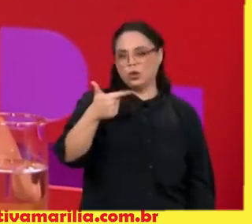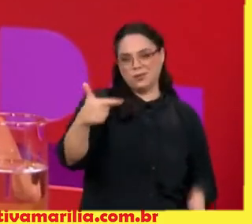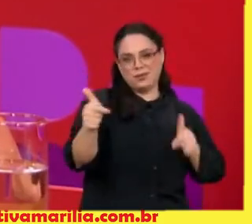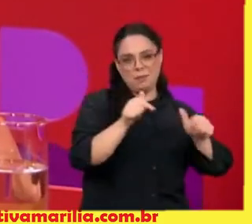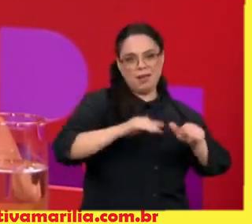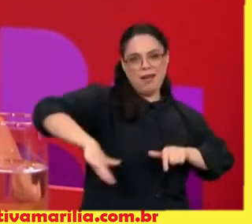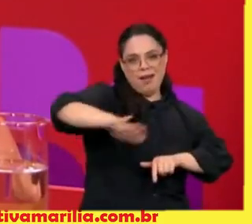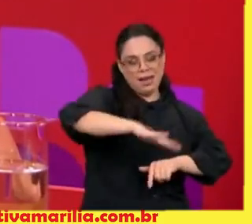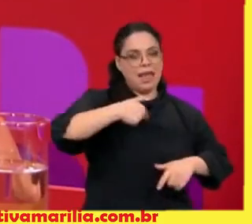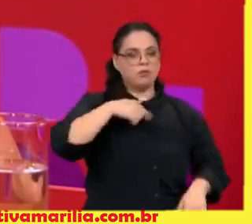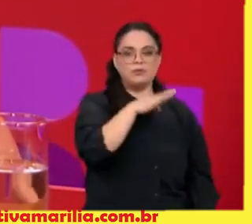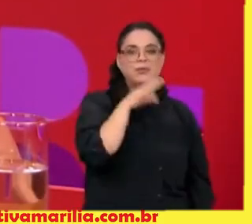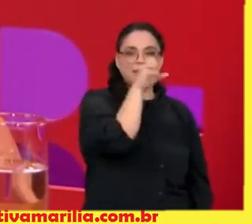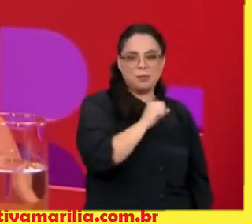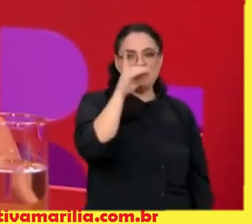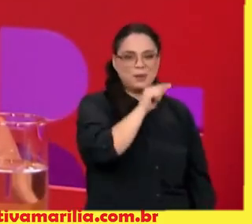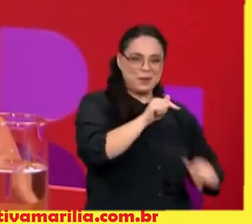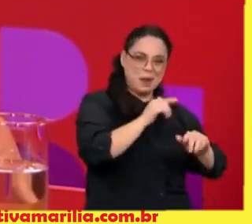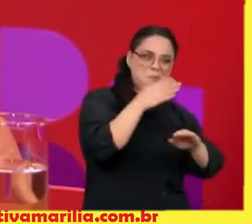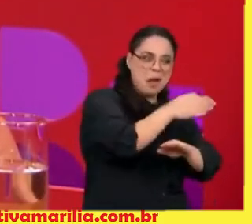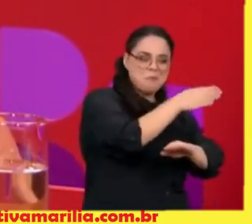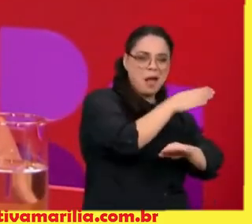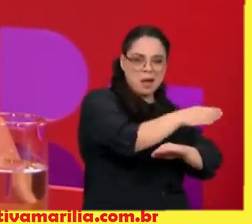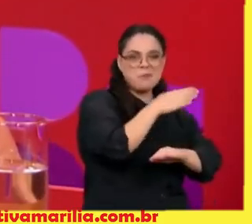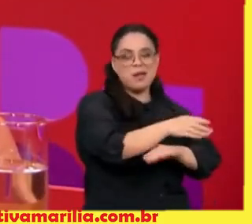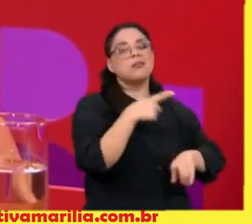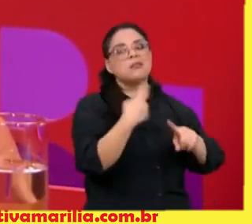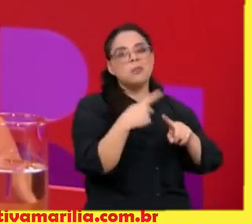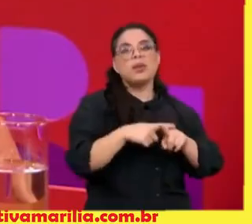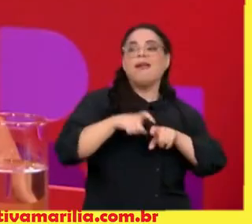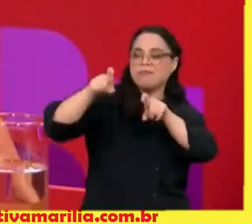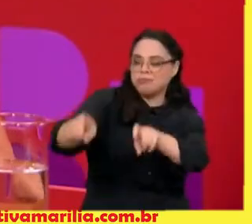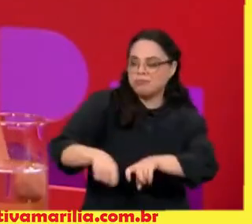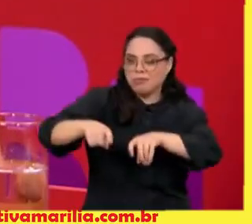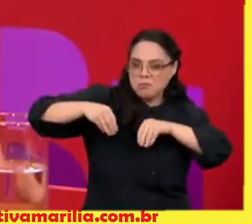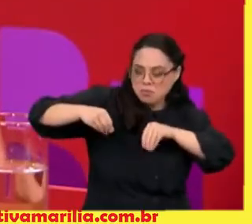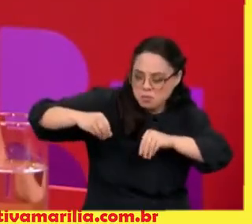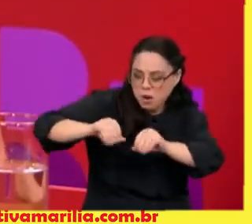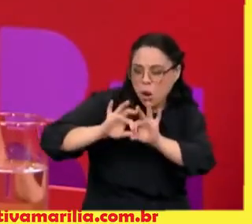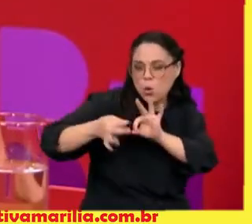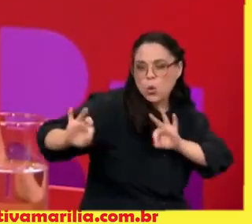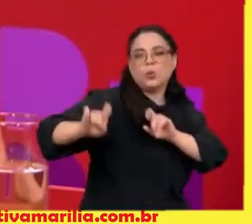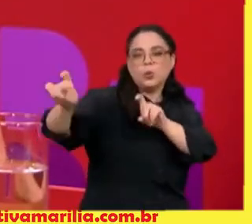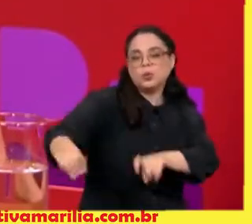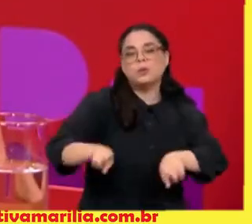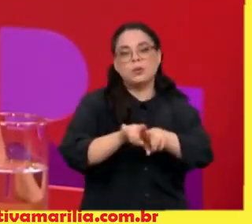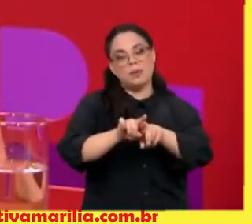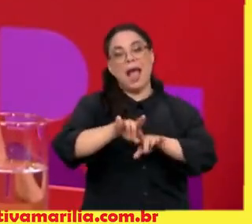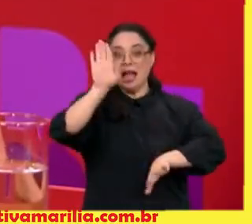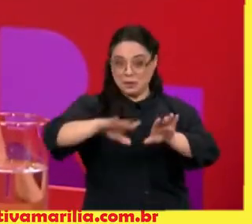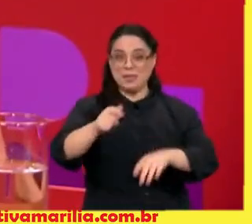eu ia nos fins de semana. Aí não tinha mais condição, porque eu ia para a terra indígena, para a terra camponesa e tudo, e parei. Às vezes eu vou